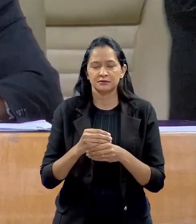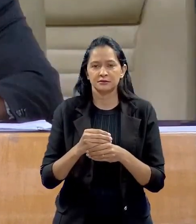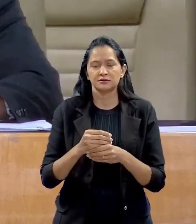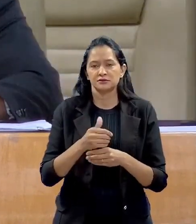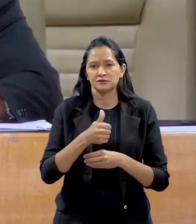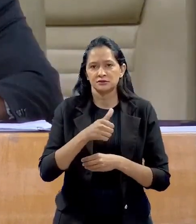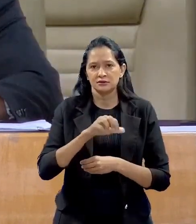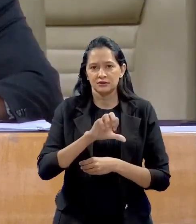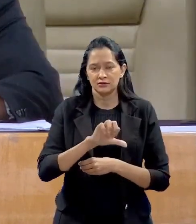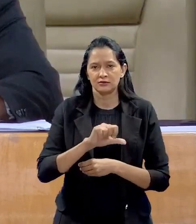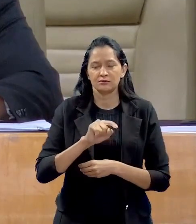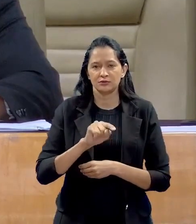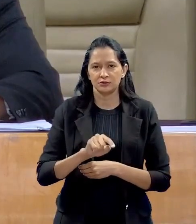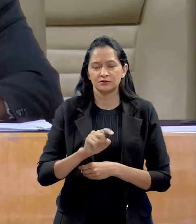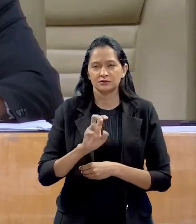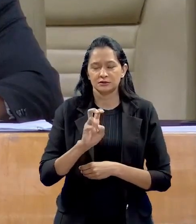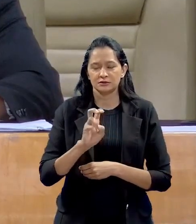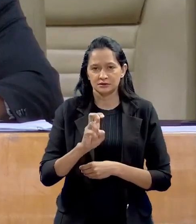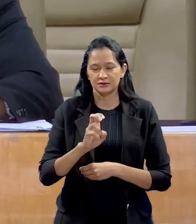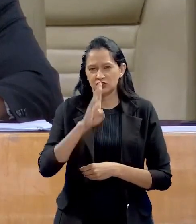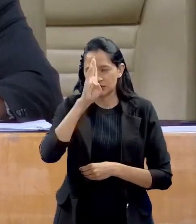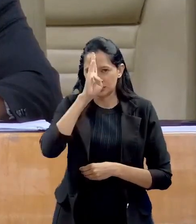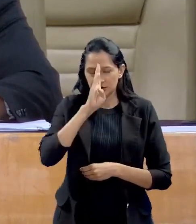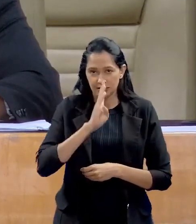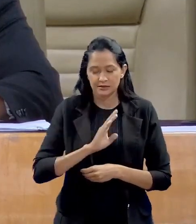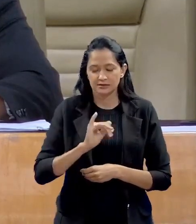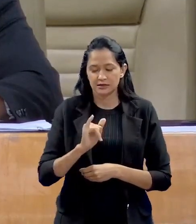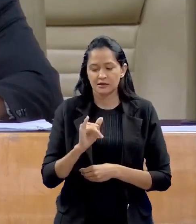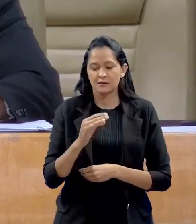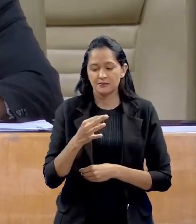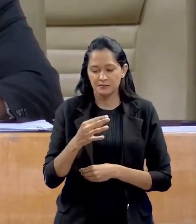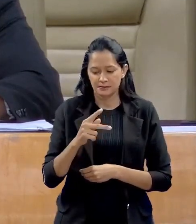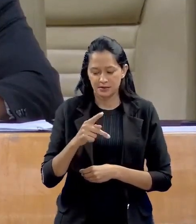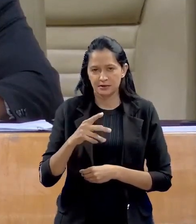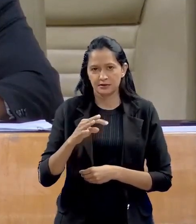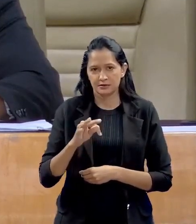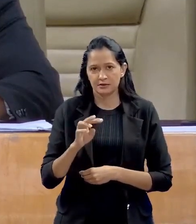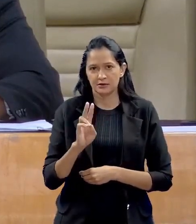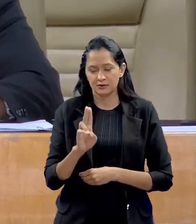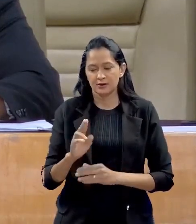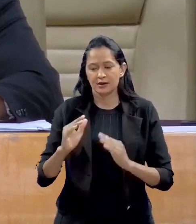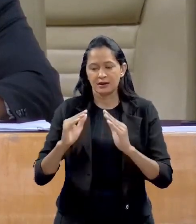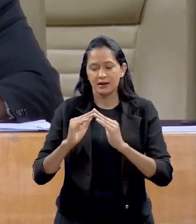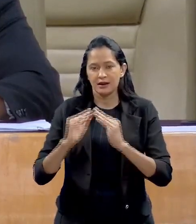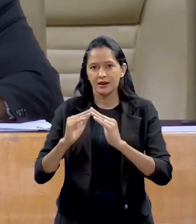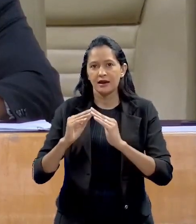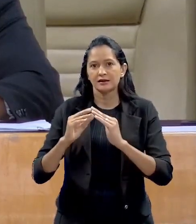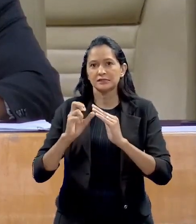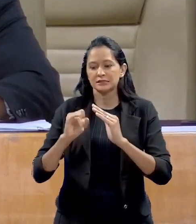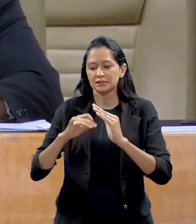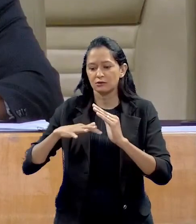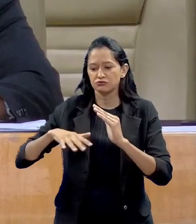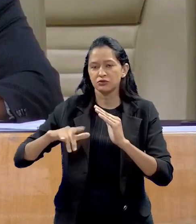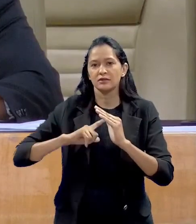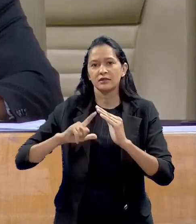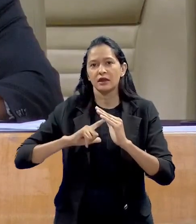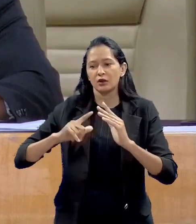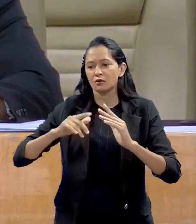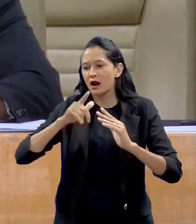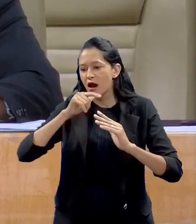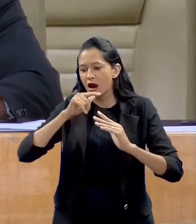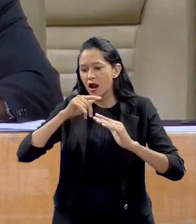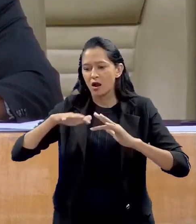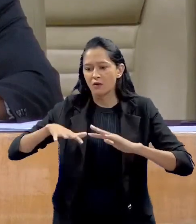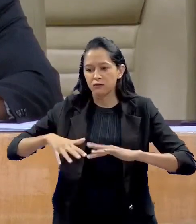19.5, isenção total do IPTU para os imóveis edificados que são atingidos por enchentes e alagamentos causados pelas chuvas ocorridas no município